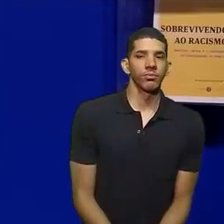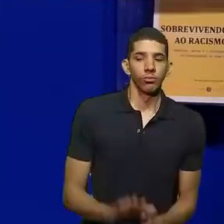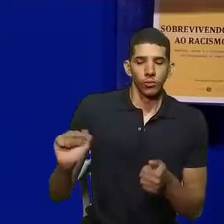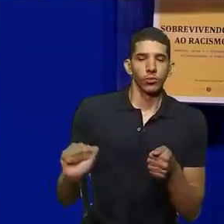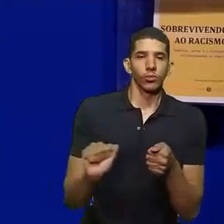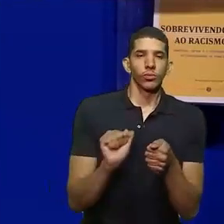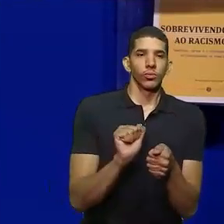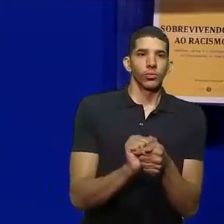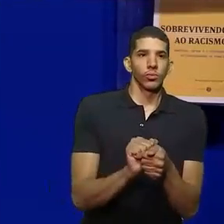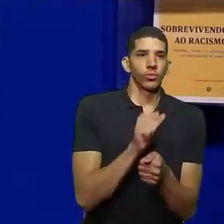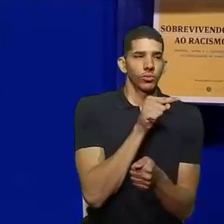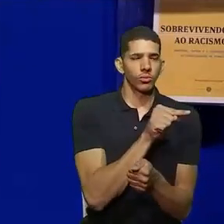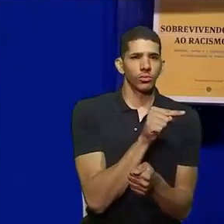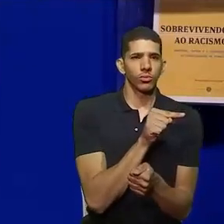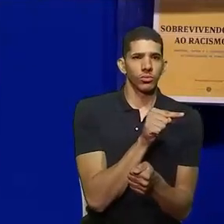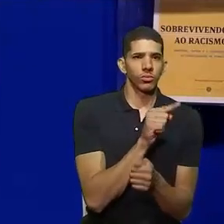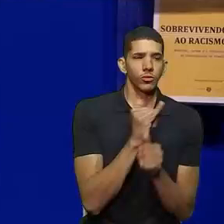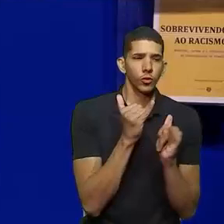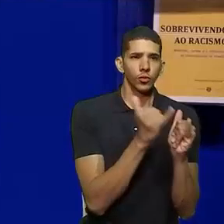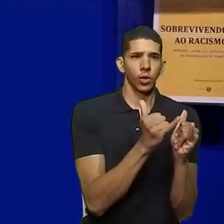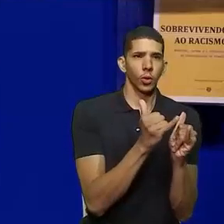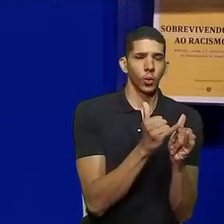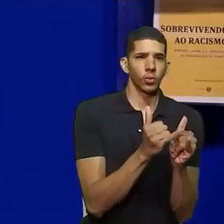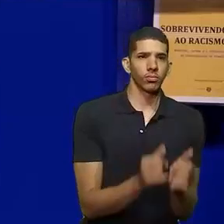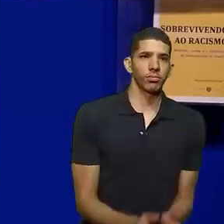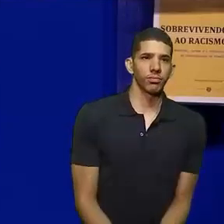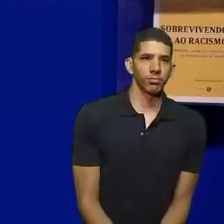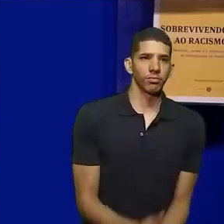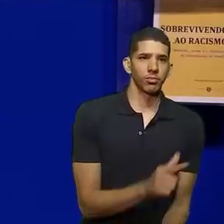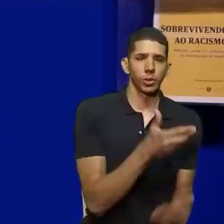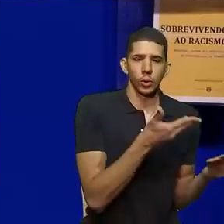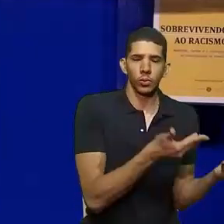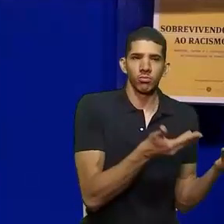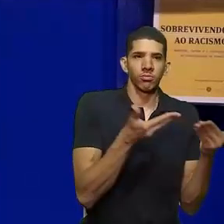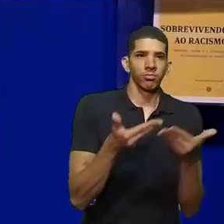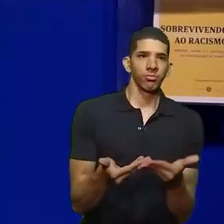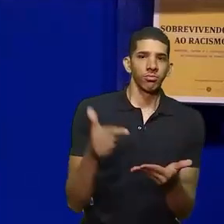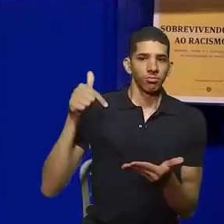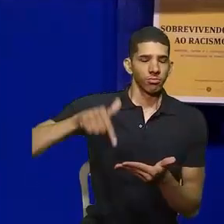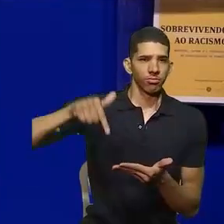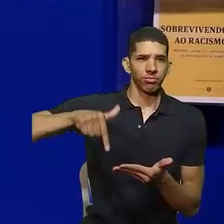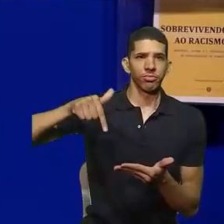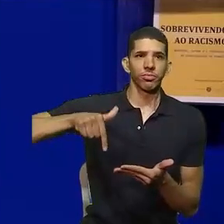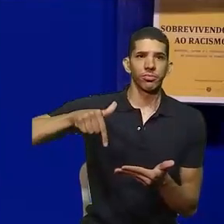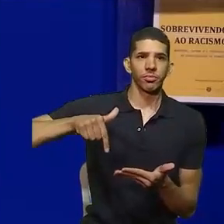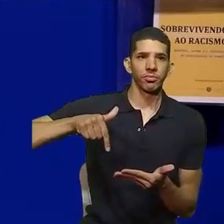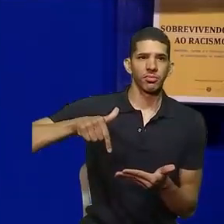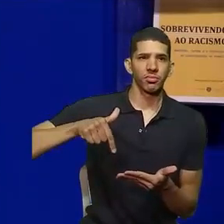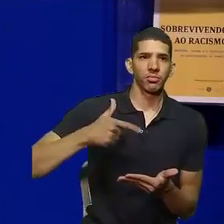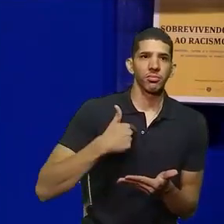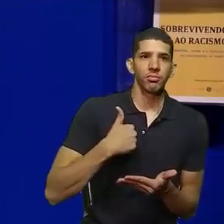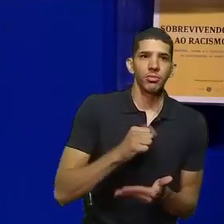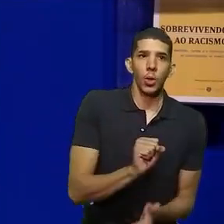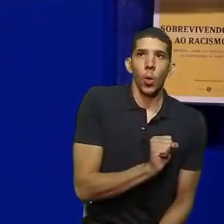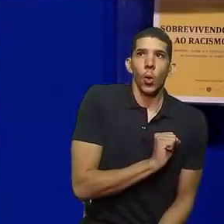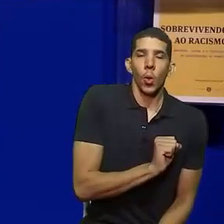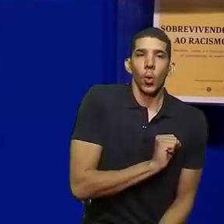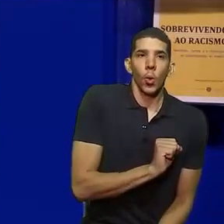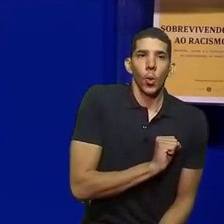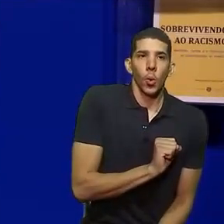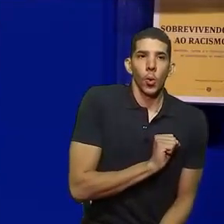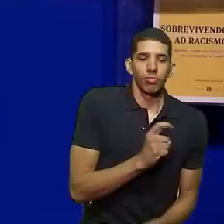disse, abre aspas, ao receber você aqui, Conceição, acho que meu coração voltou para o lugar